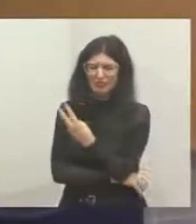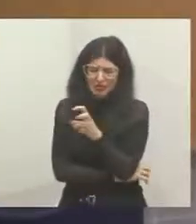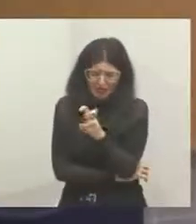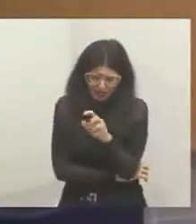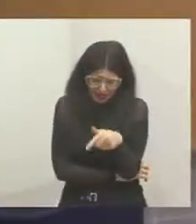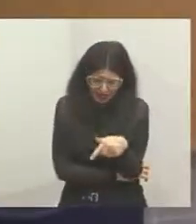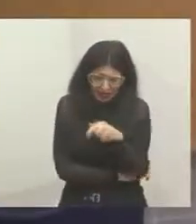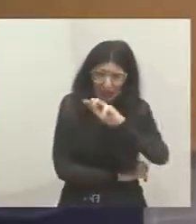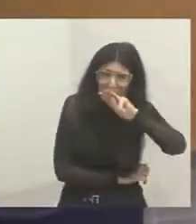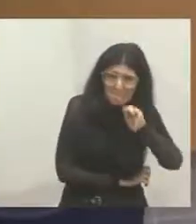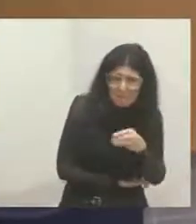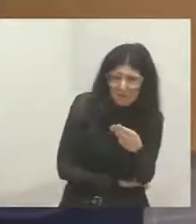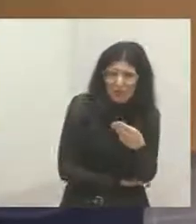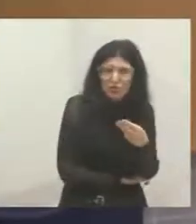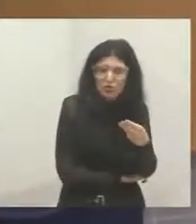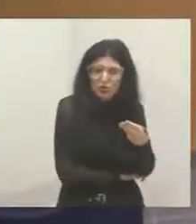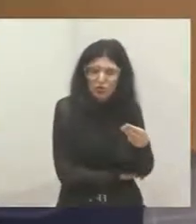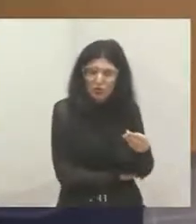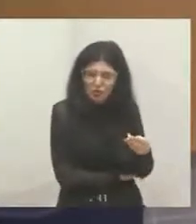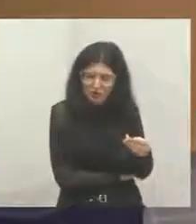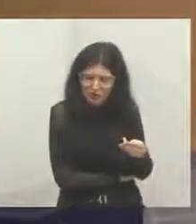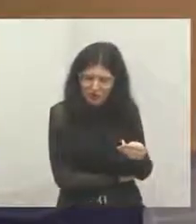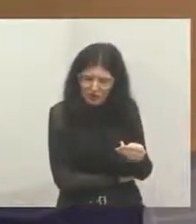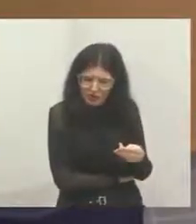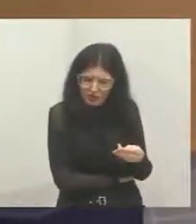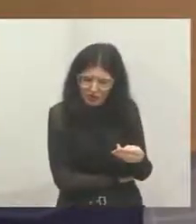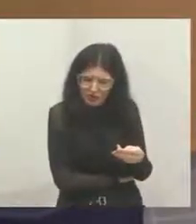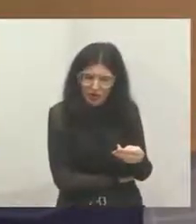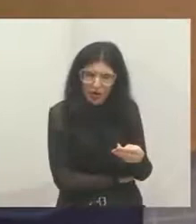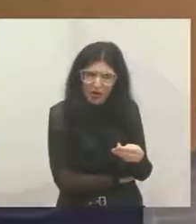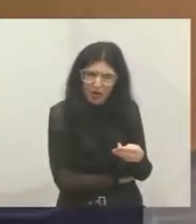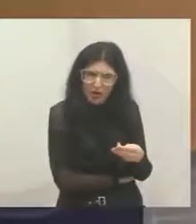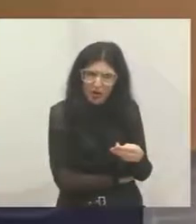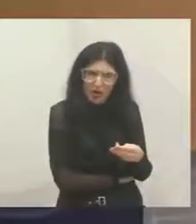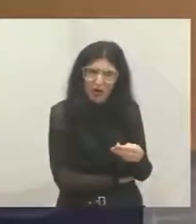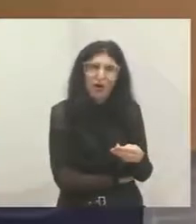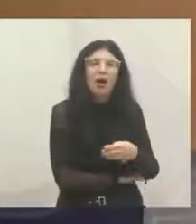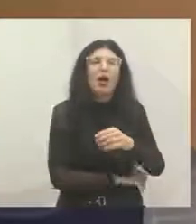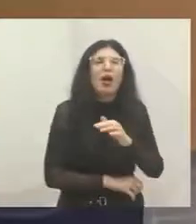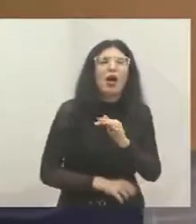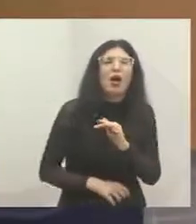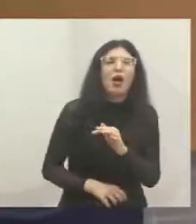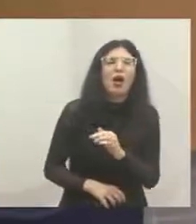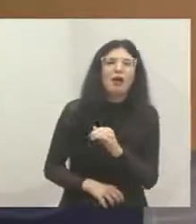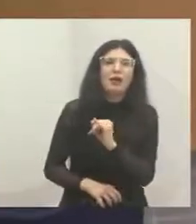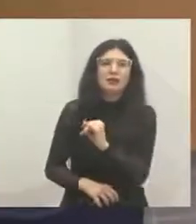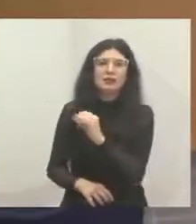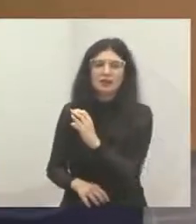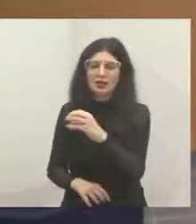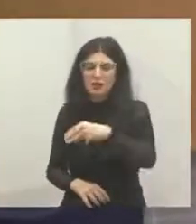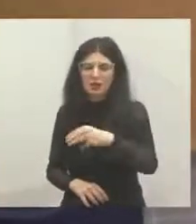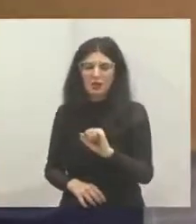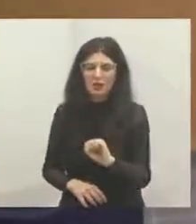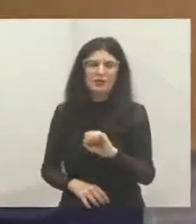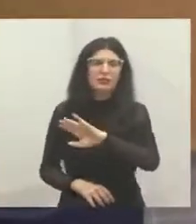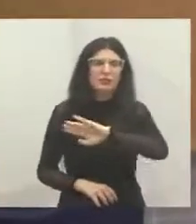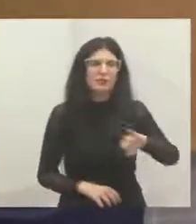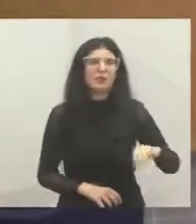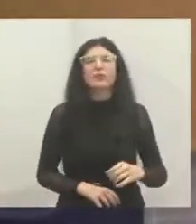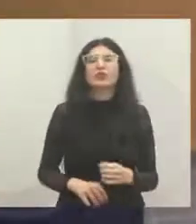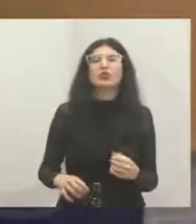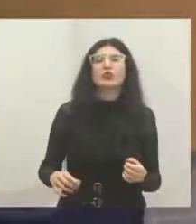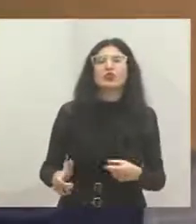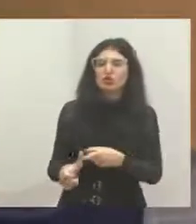357 milhões de receita que o município recebeu, que é receita de FPM, de ICMS, de IPVA, de